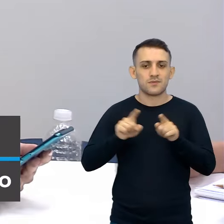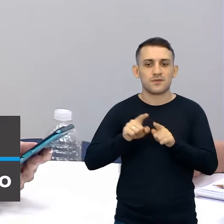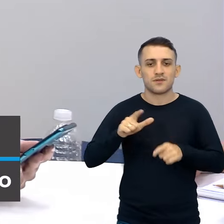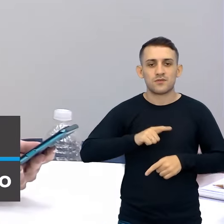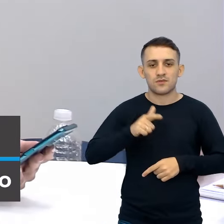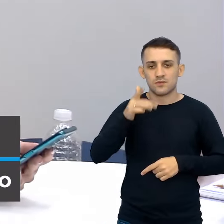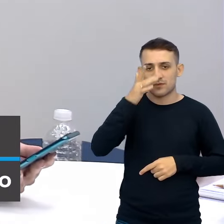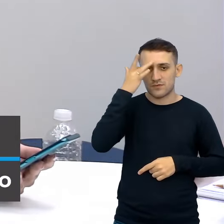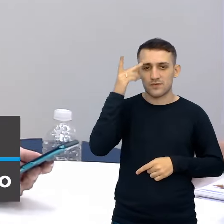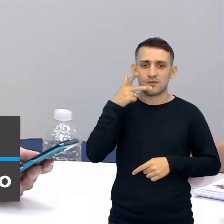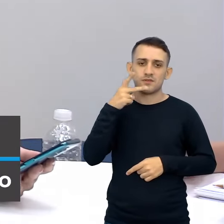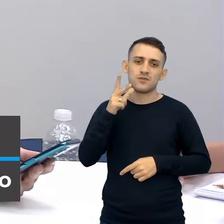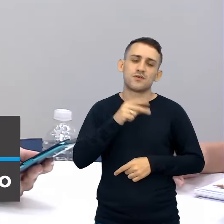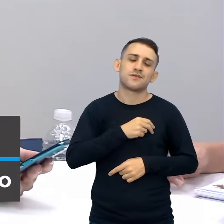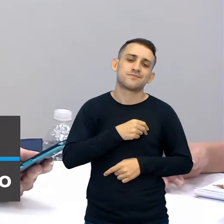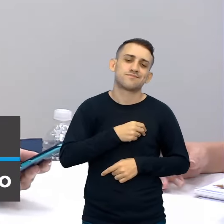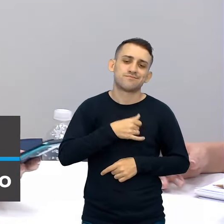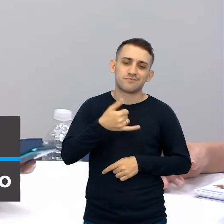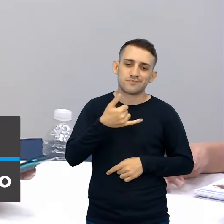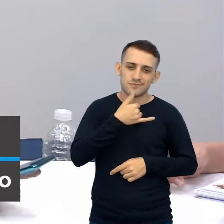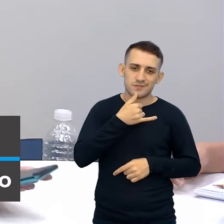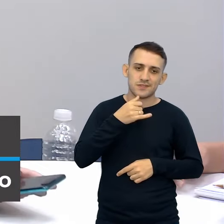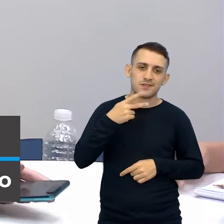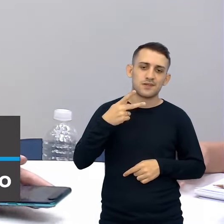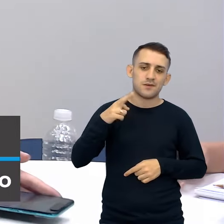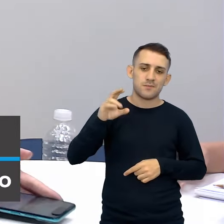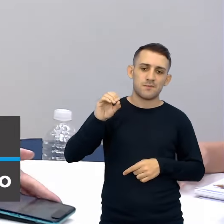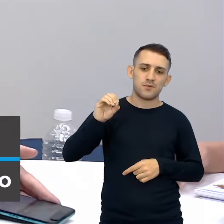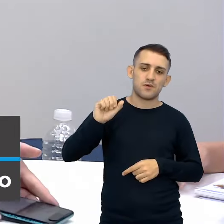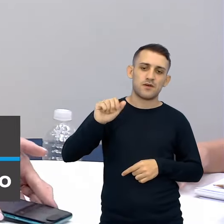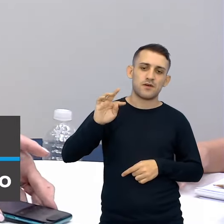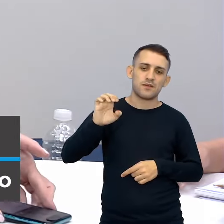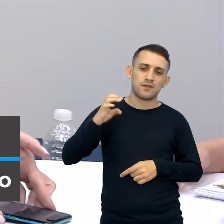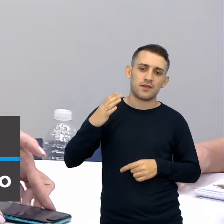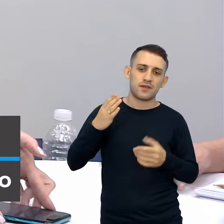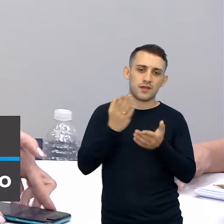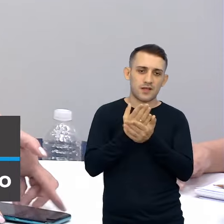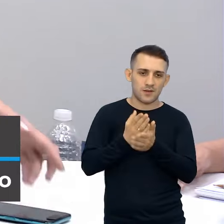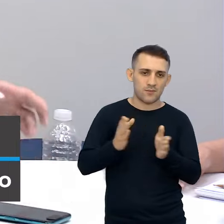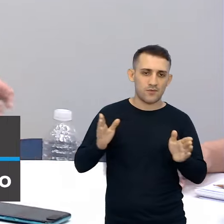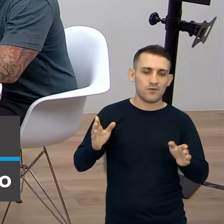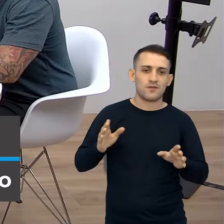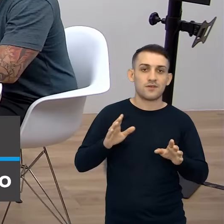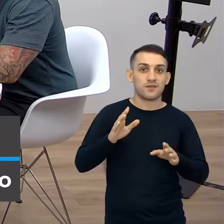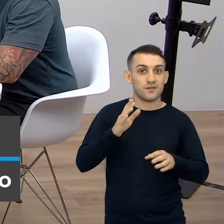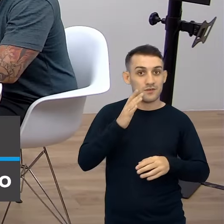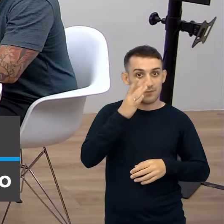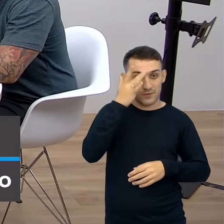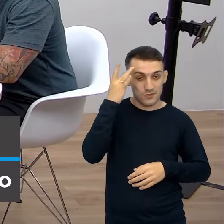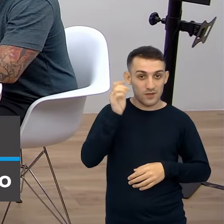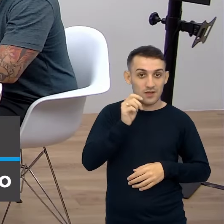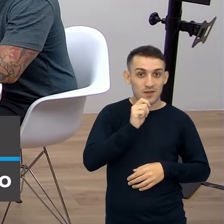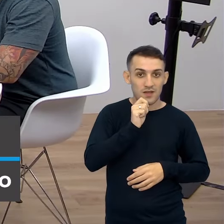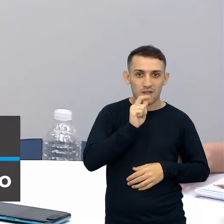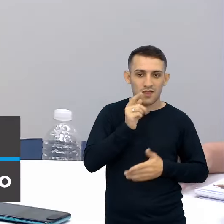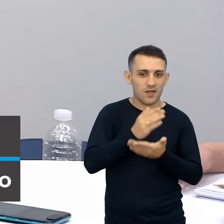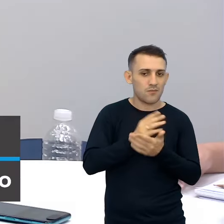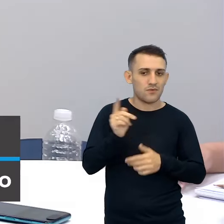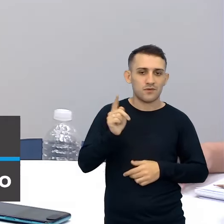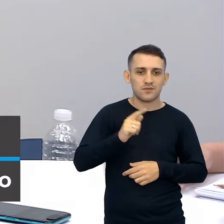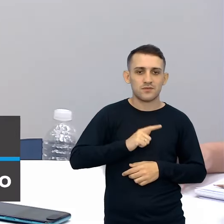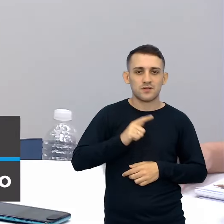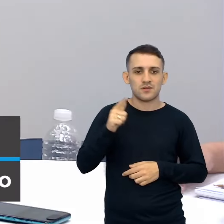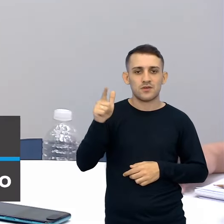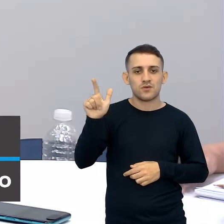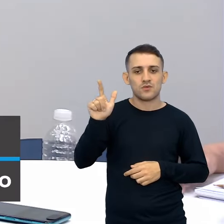falando que pena que acabou o Protec. Gente, não acabou não. Olhem lá o Diário Oficial, hein? Eles só estão